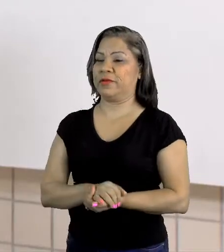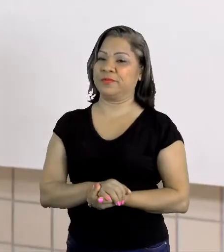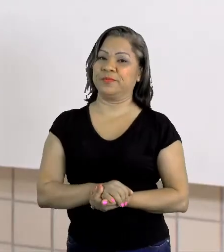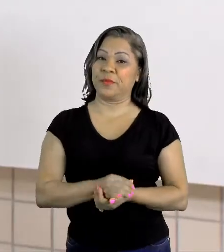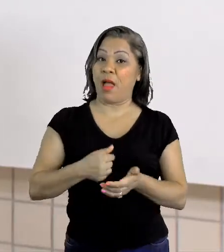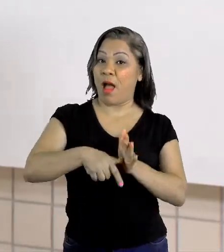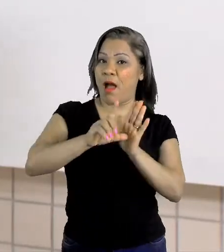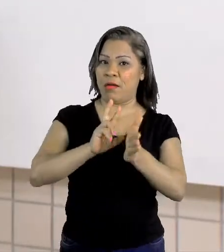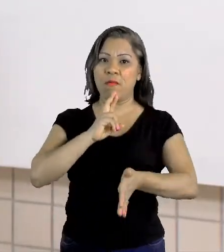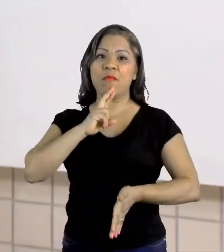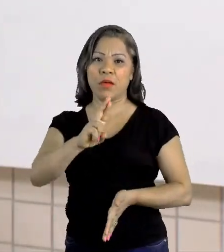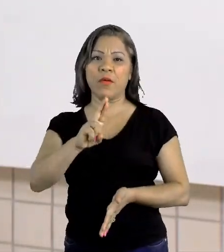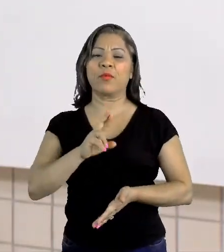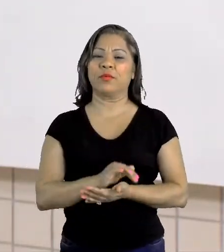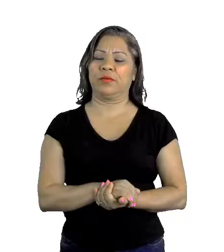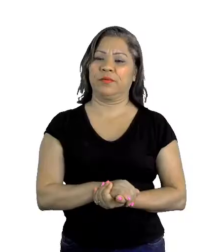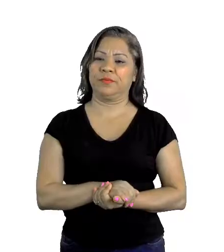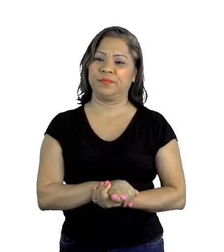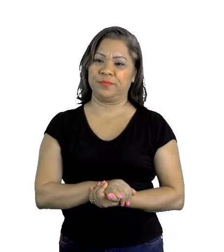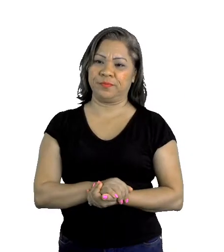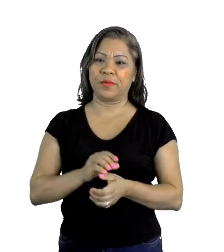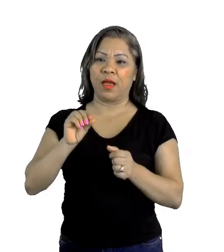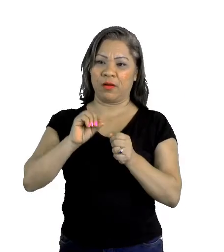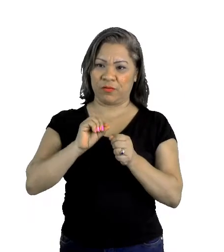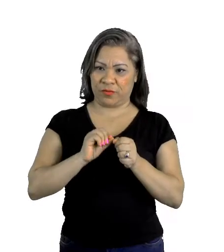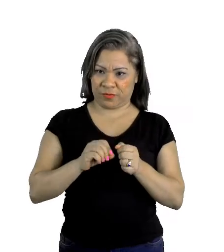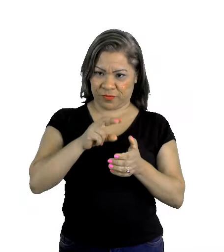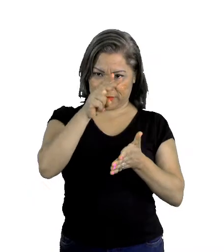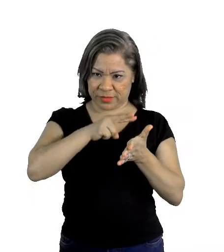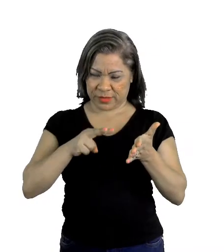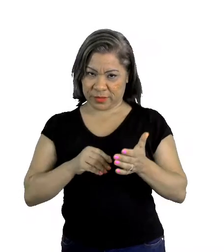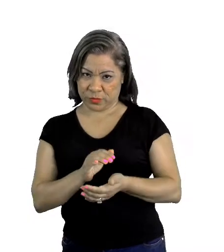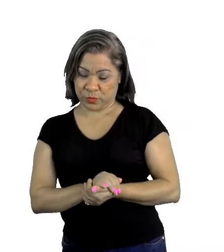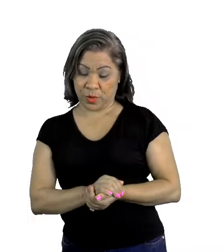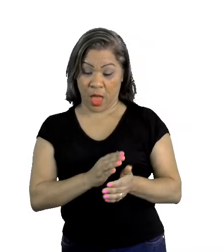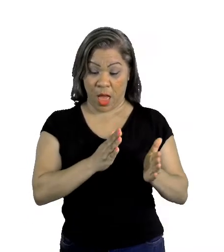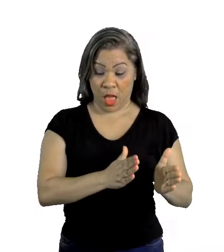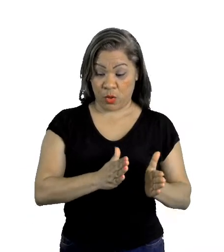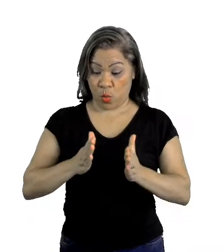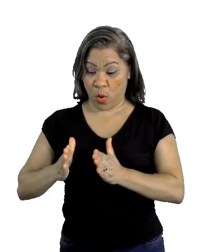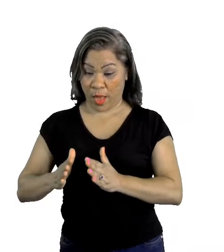lá, vamos fazer a leitura. Do lado da casa dela